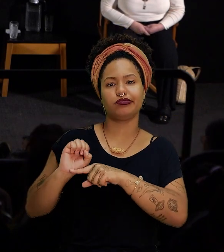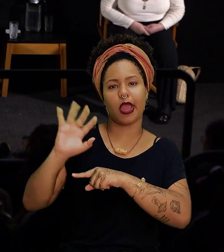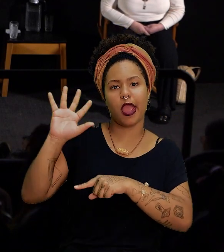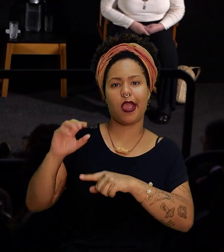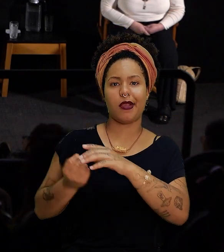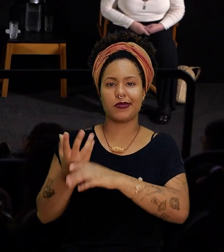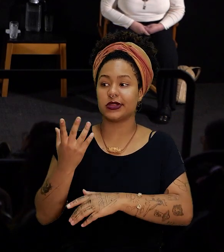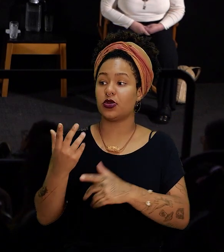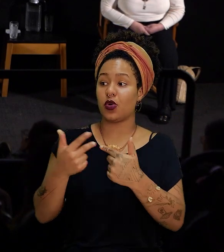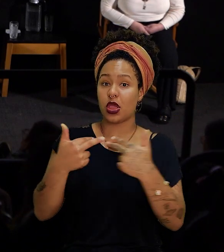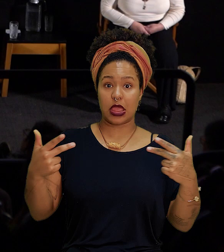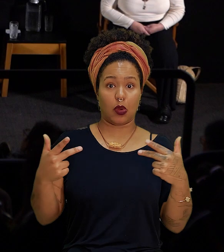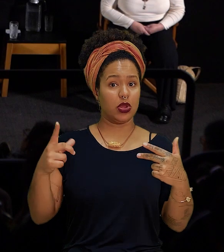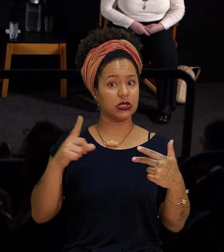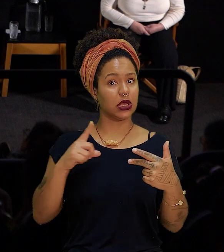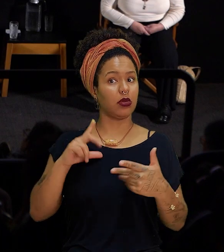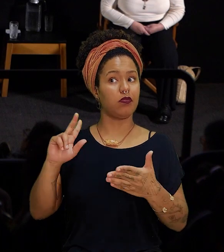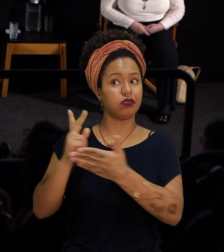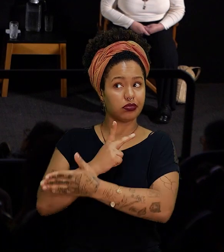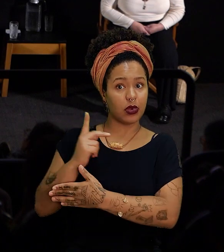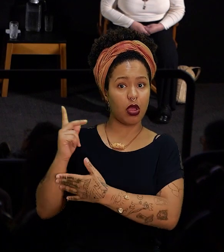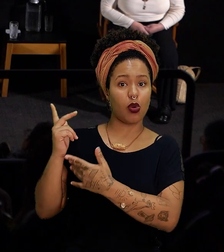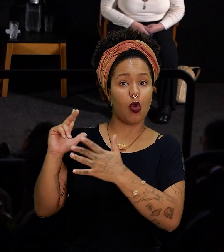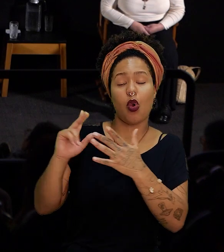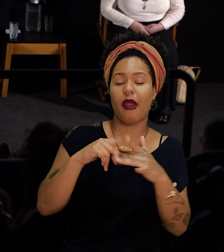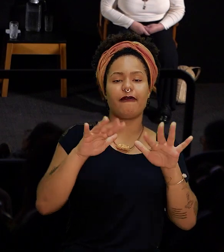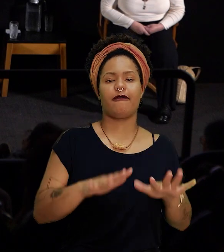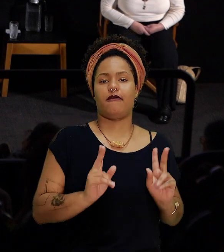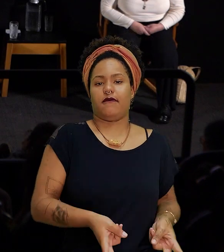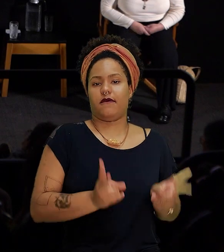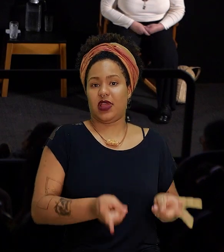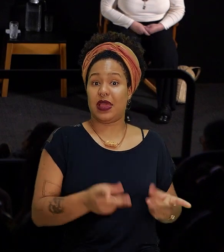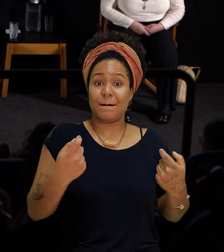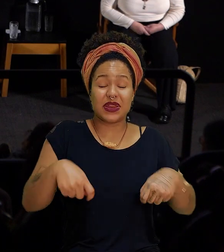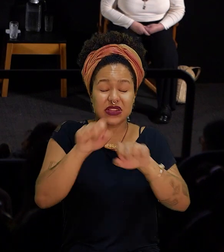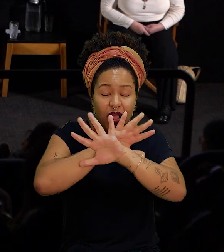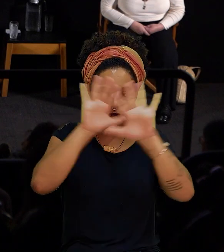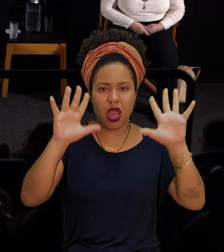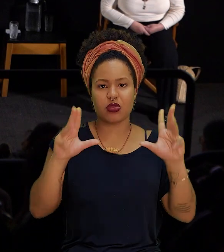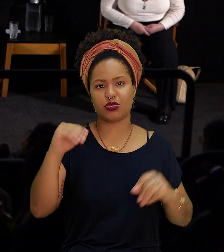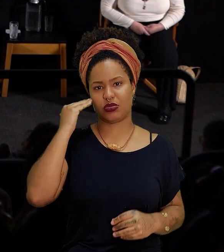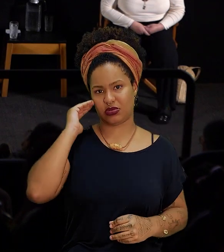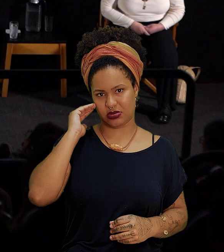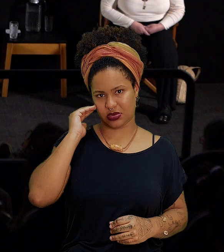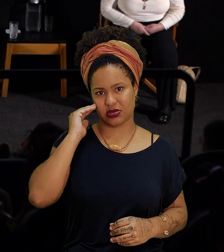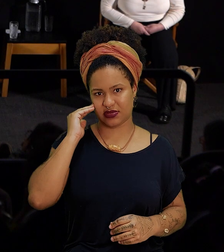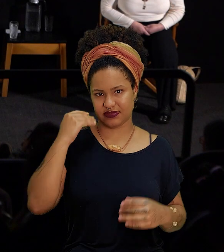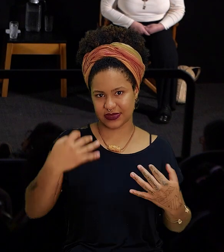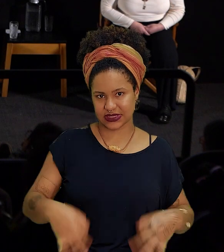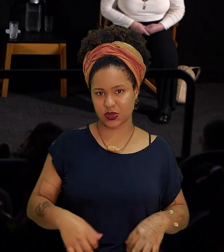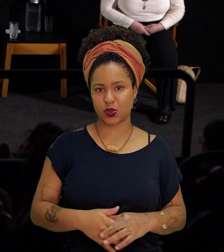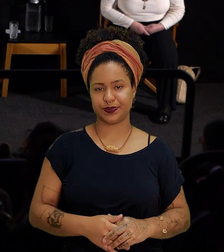as coisas que vieram, elas vão ficar. Essa coisa tem que ficar muito clara para todo mundo. Tá